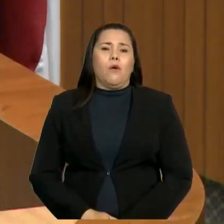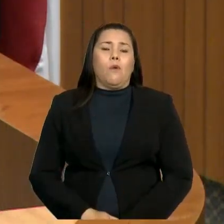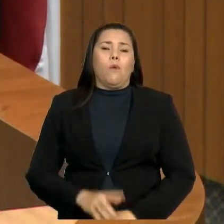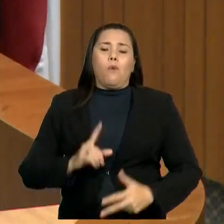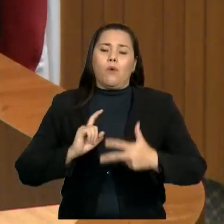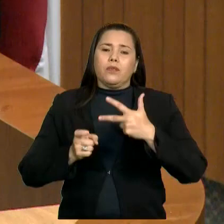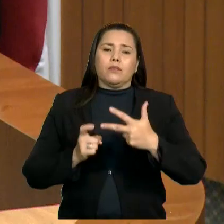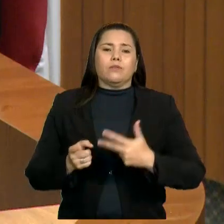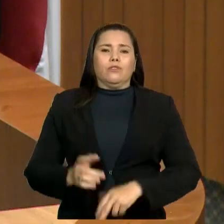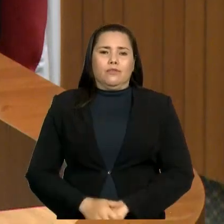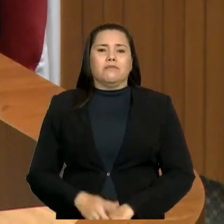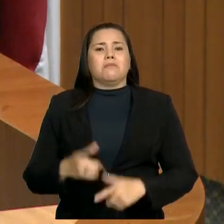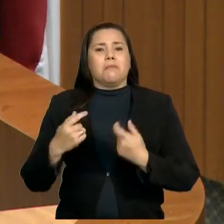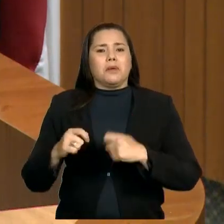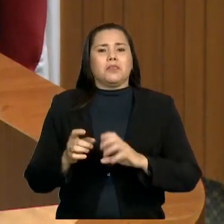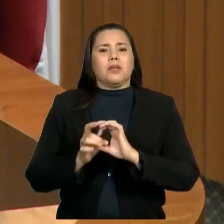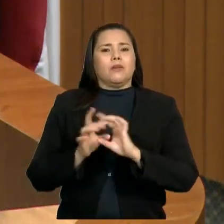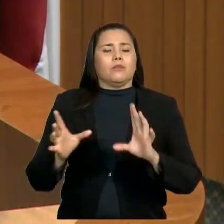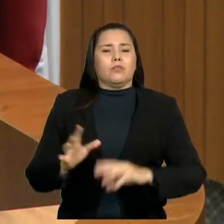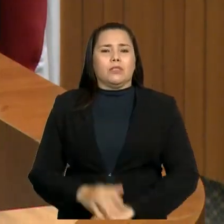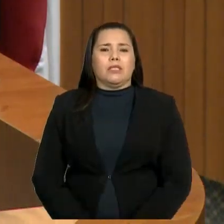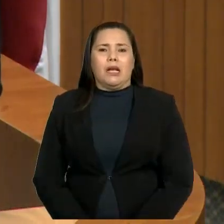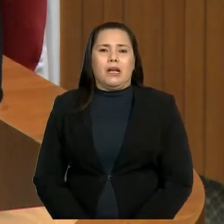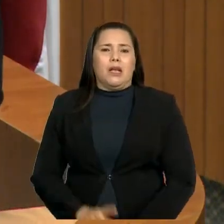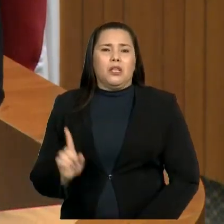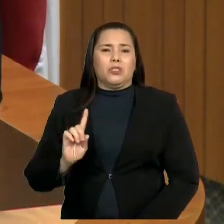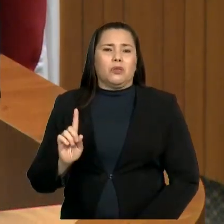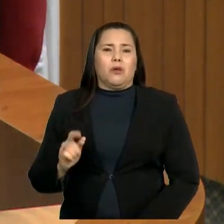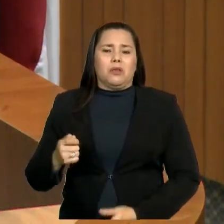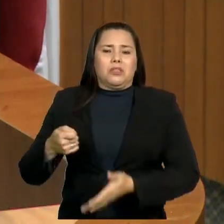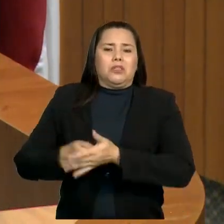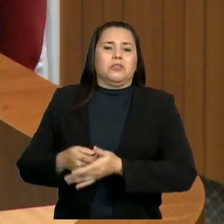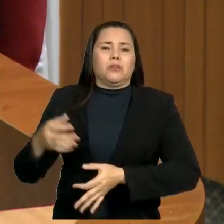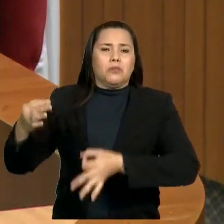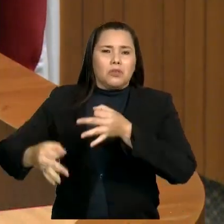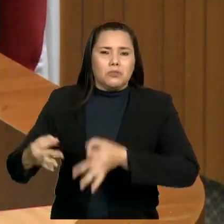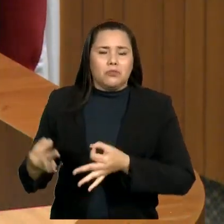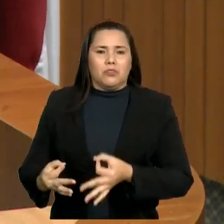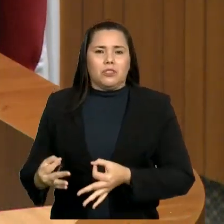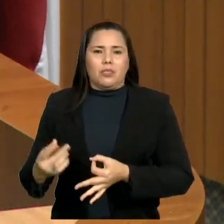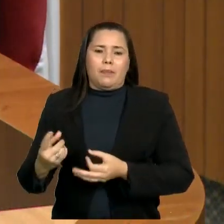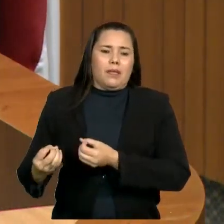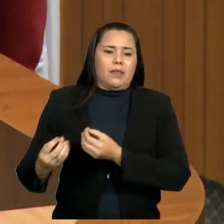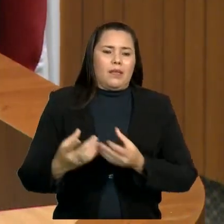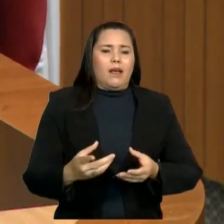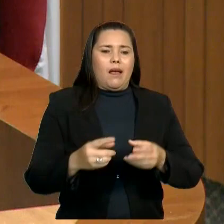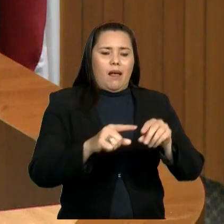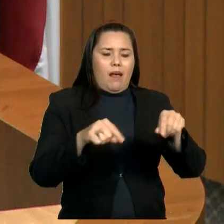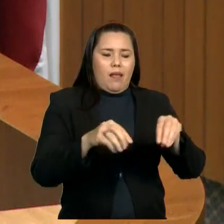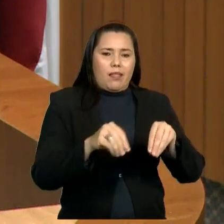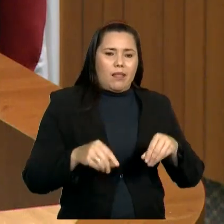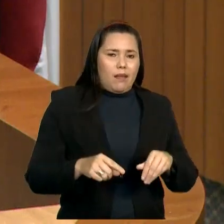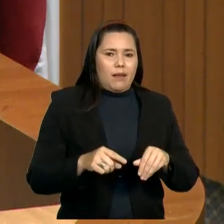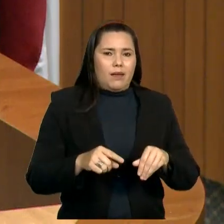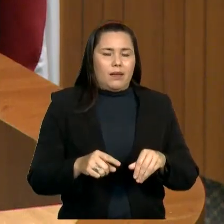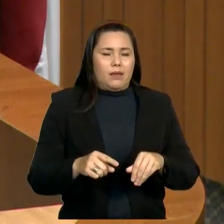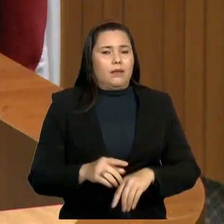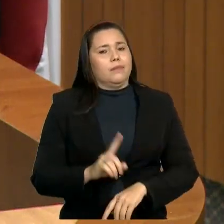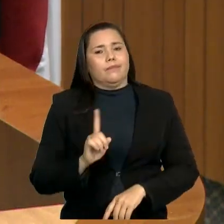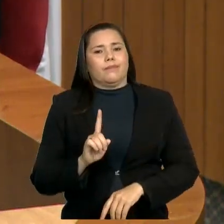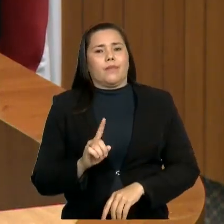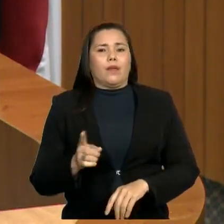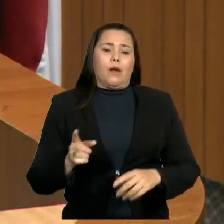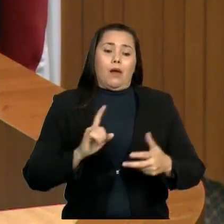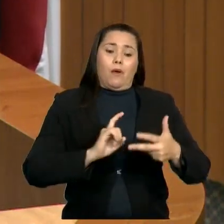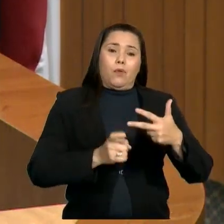insegurança então infelizmente Quem produz tá tendo que recorrer a isso aí a gente espera que sirva de alerta para que